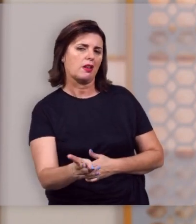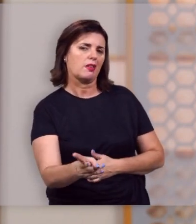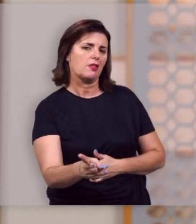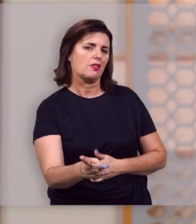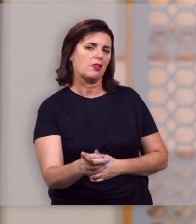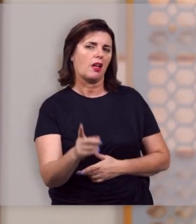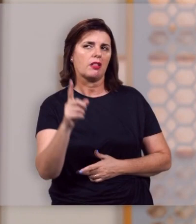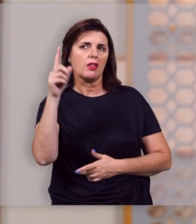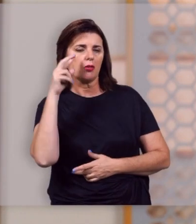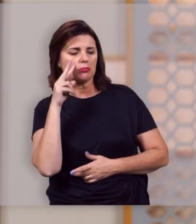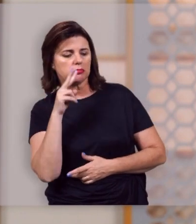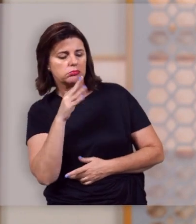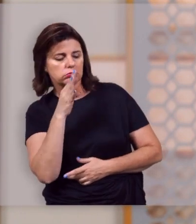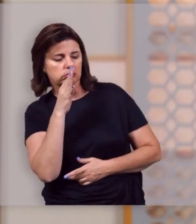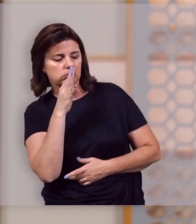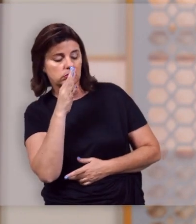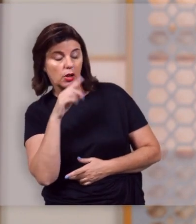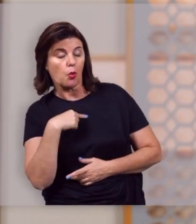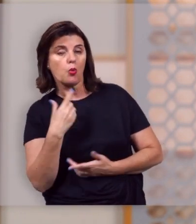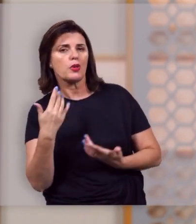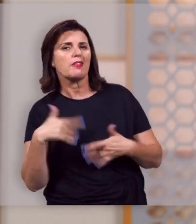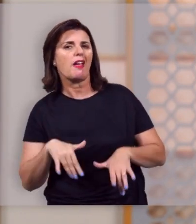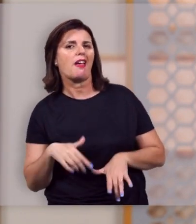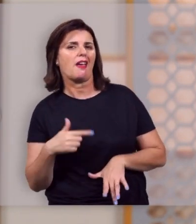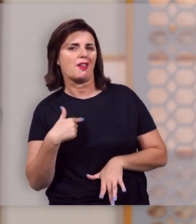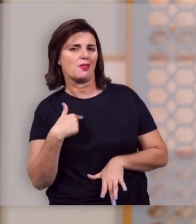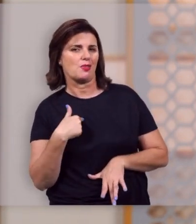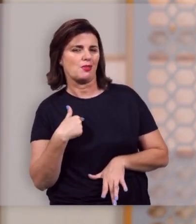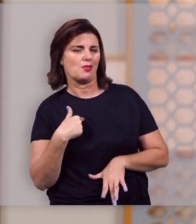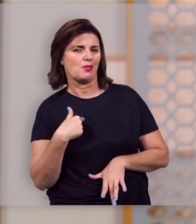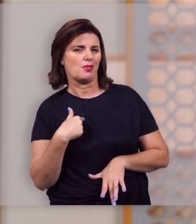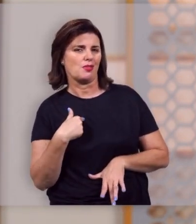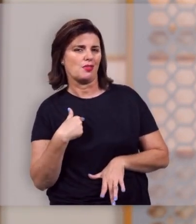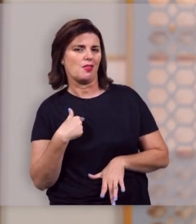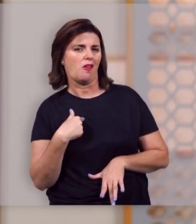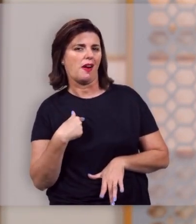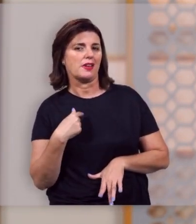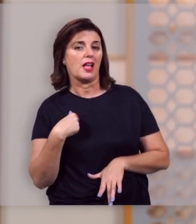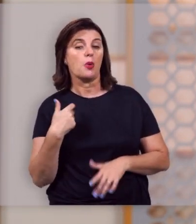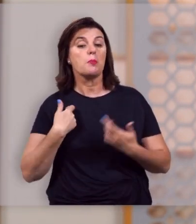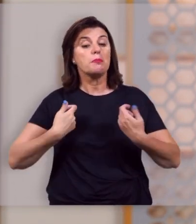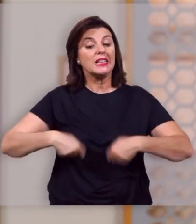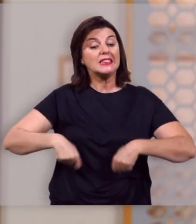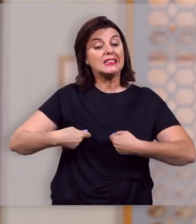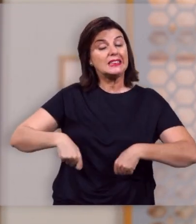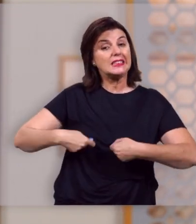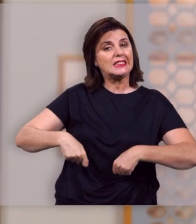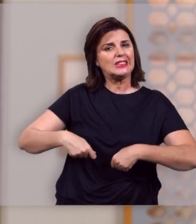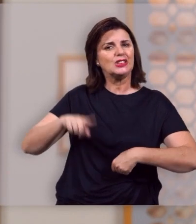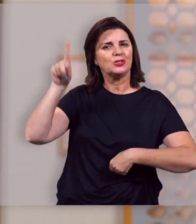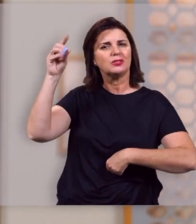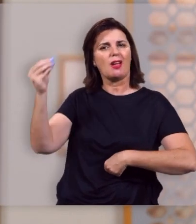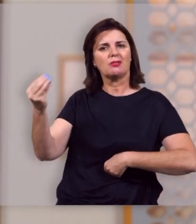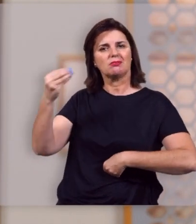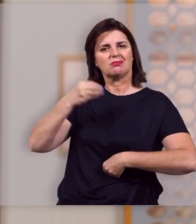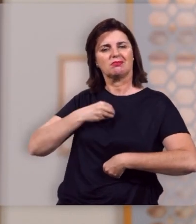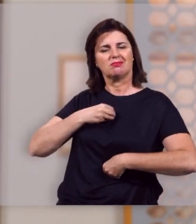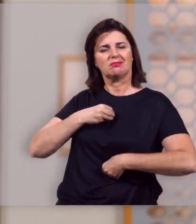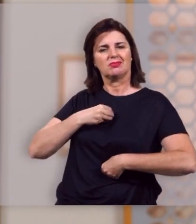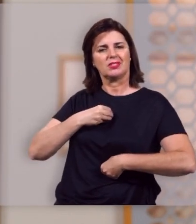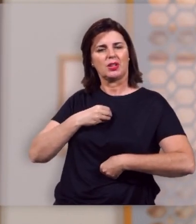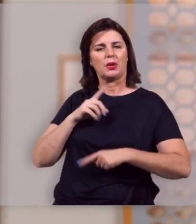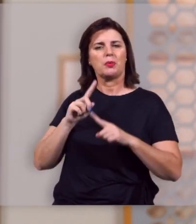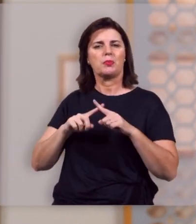agora, Ele nos dá não o que queremos, mas o que necessitamos, porque o Espírito Santo nos